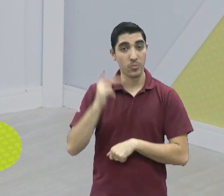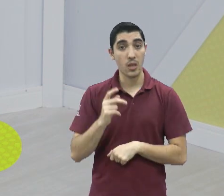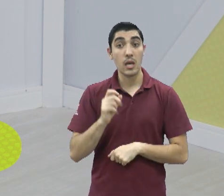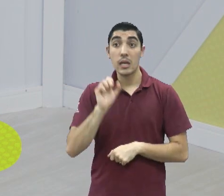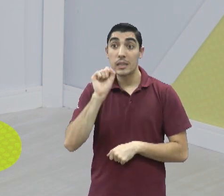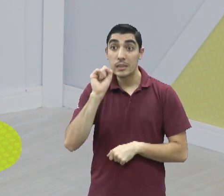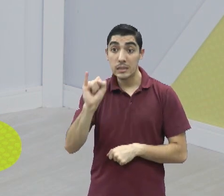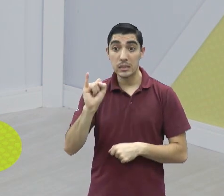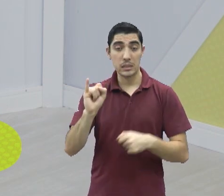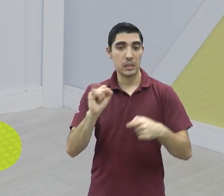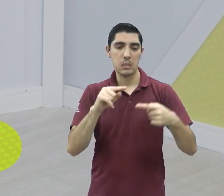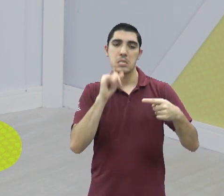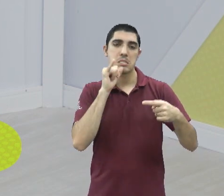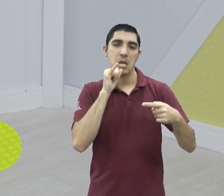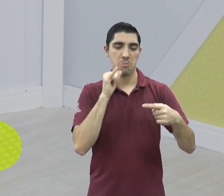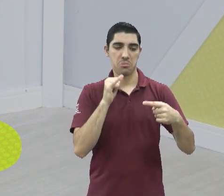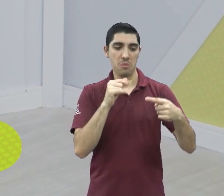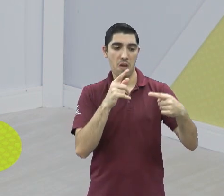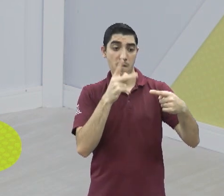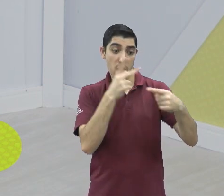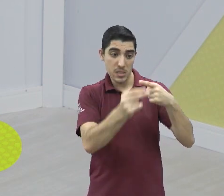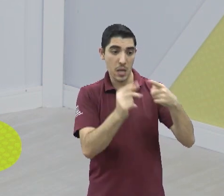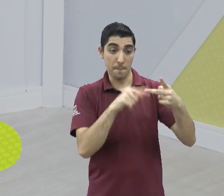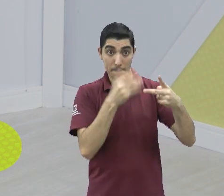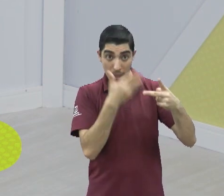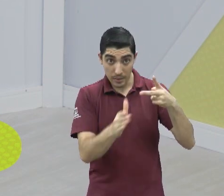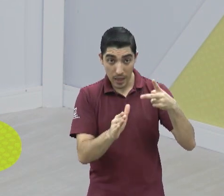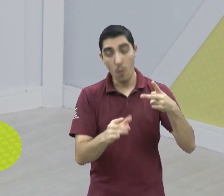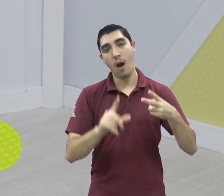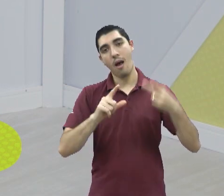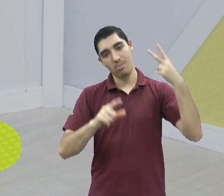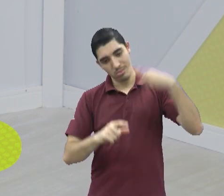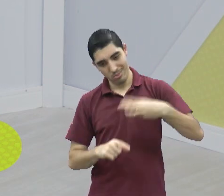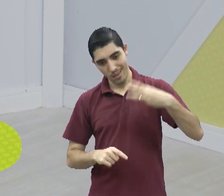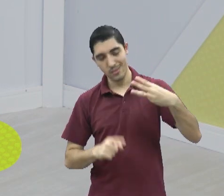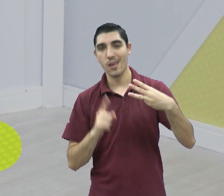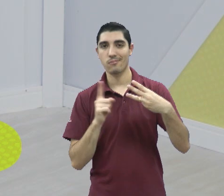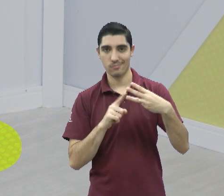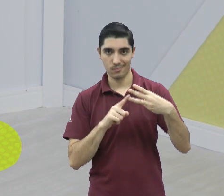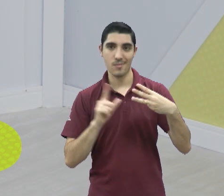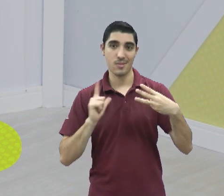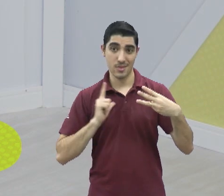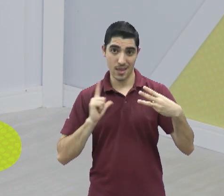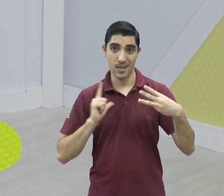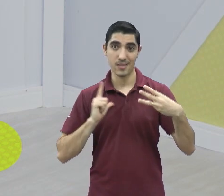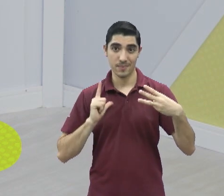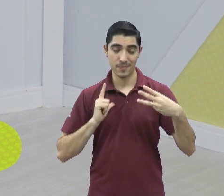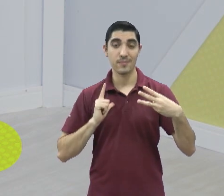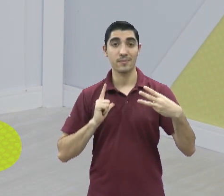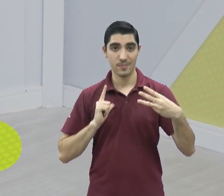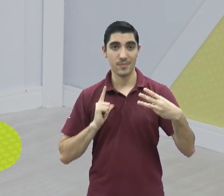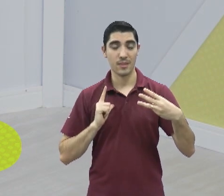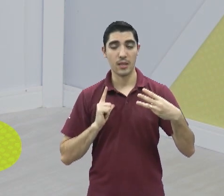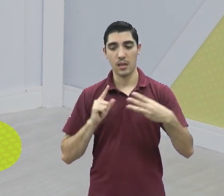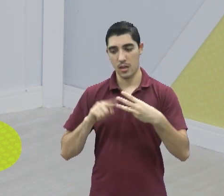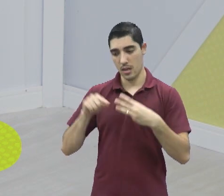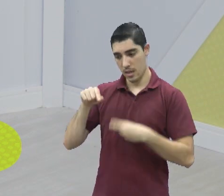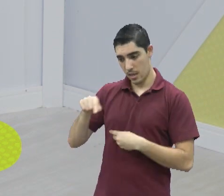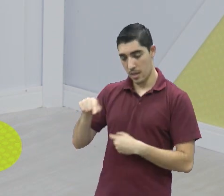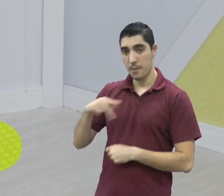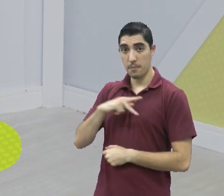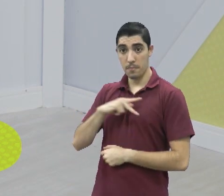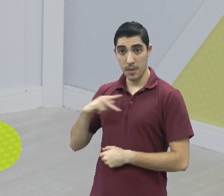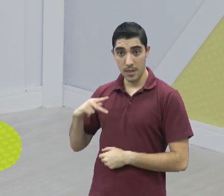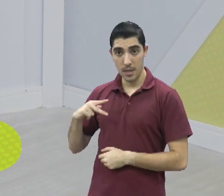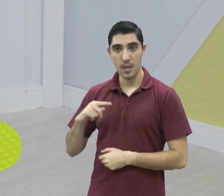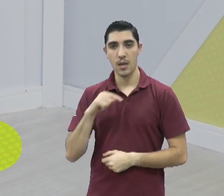2-0, seja São José ou seja Pinheiros, teremos um terceiro jogo, se necessário, entre Pinheiros e São José para definir. É